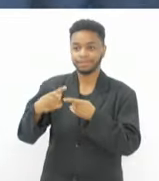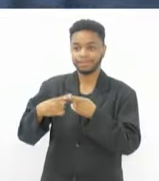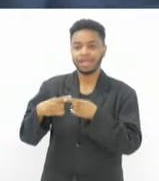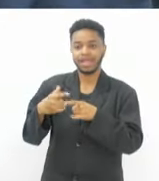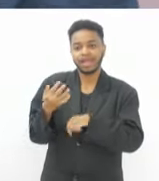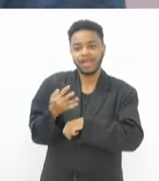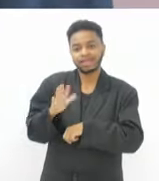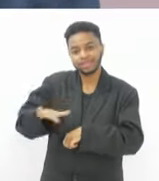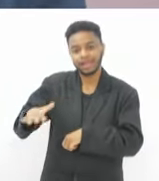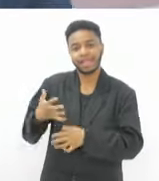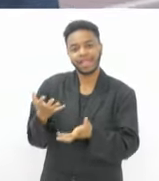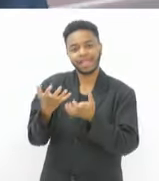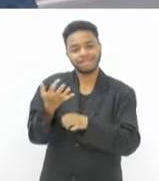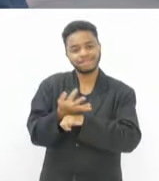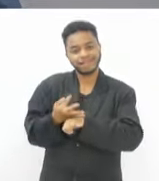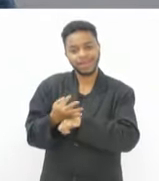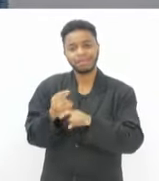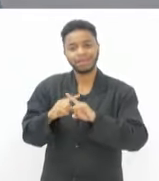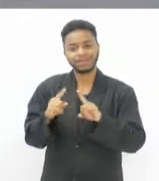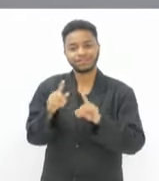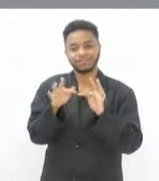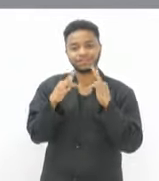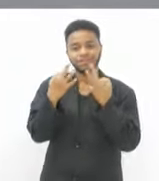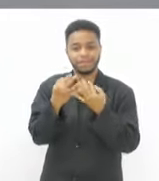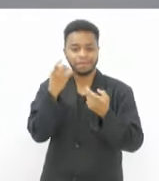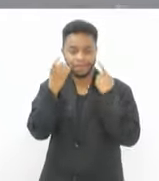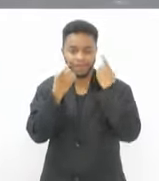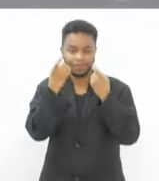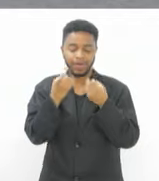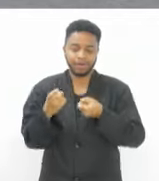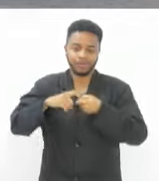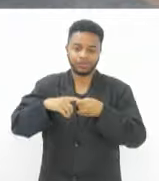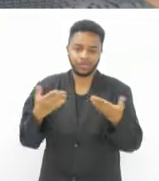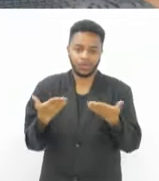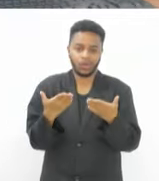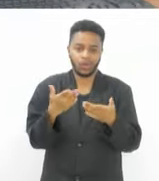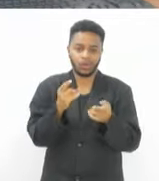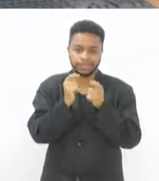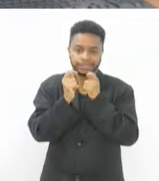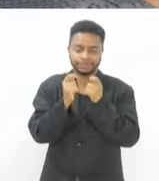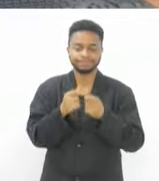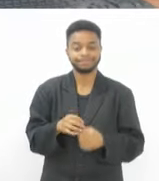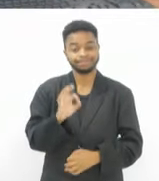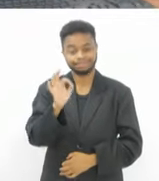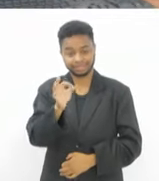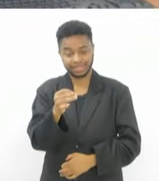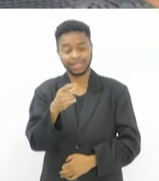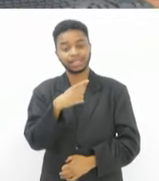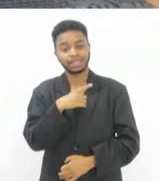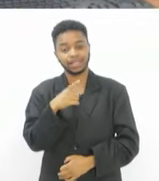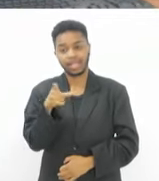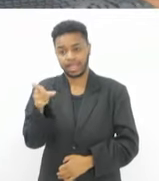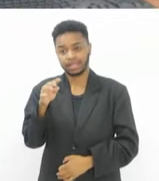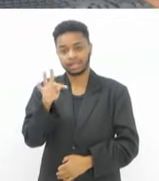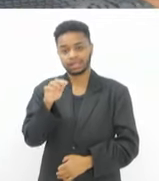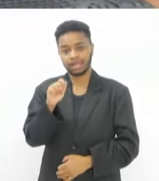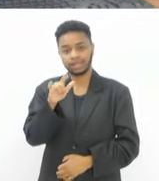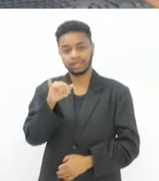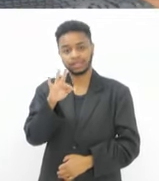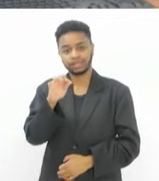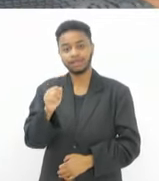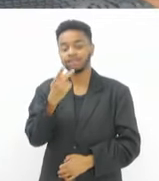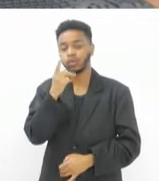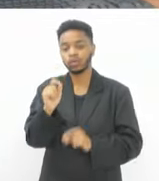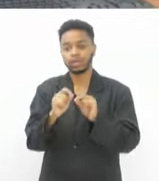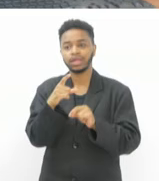pela criançada e desespero para os pais, né? Voltamos com você no estúdio. Pois é, né, PVI? Tem, bem disse a Thalita, as colônias de